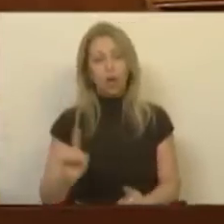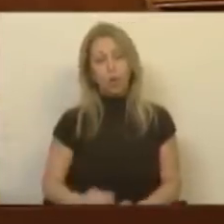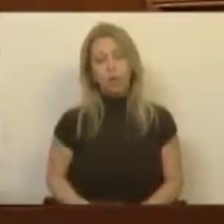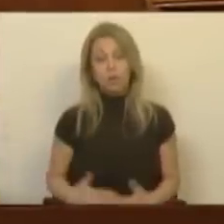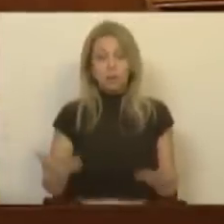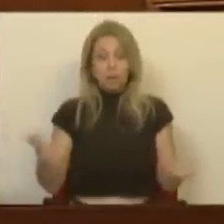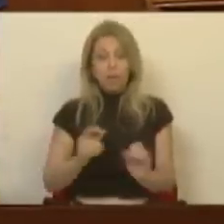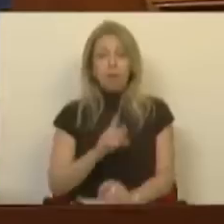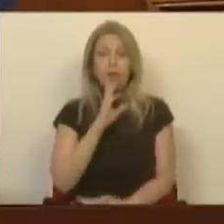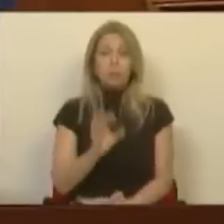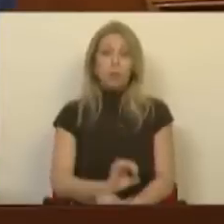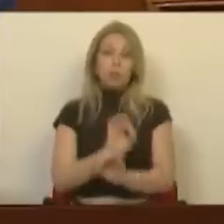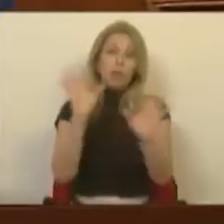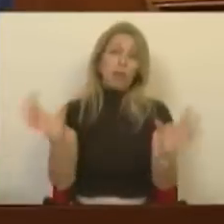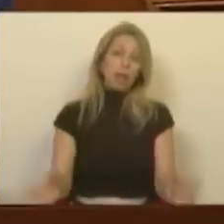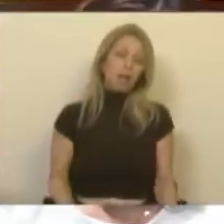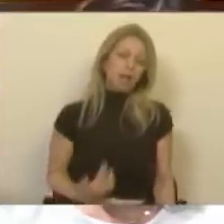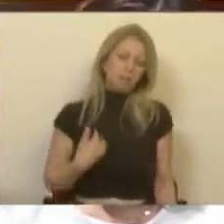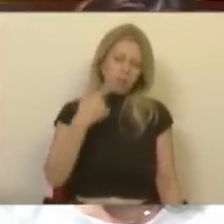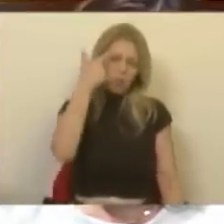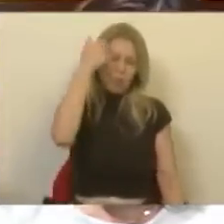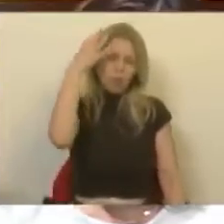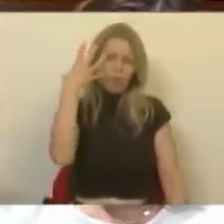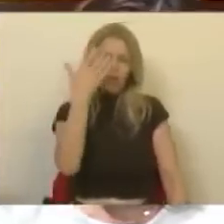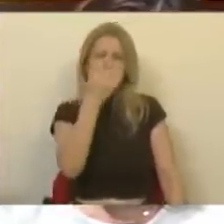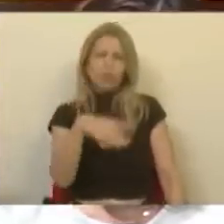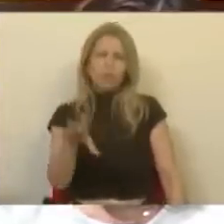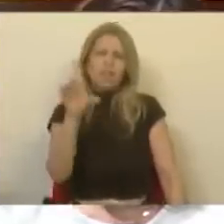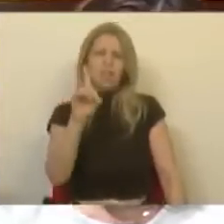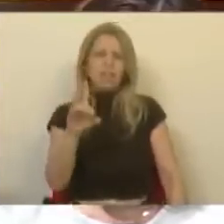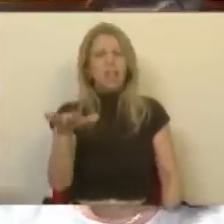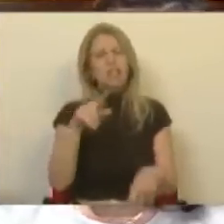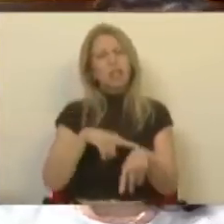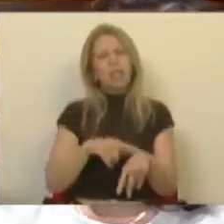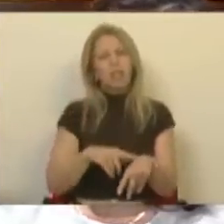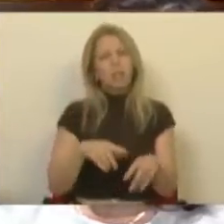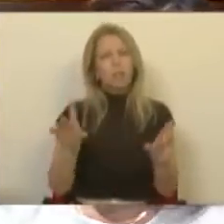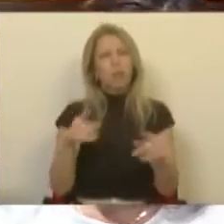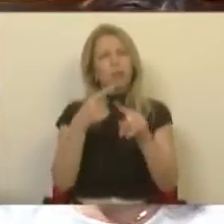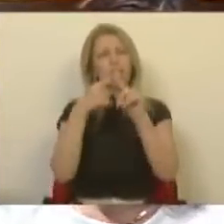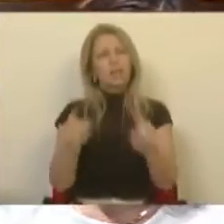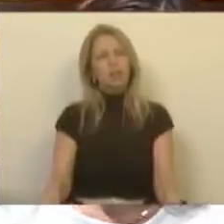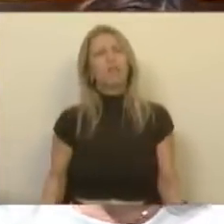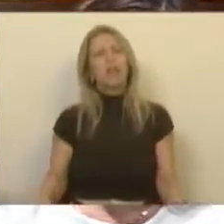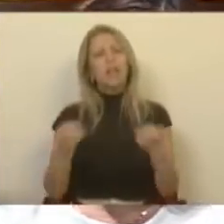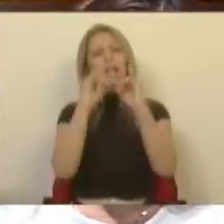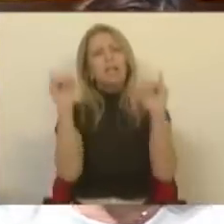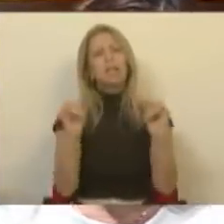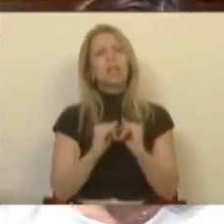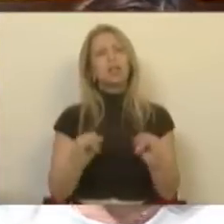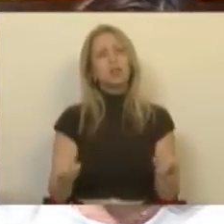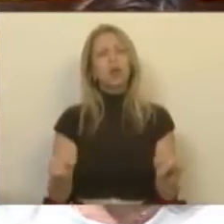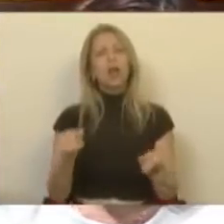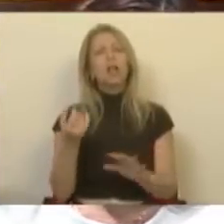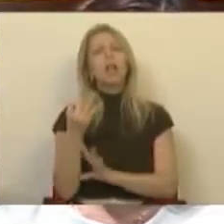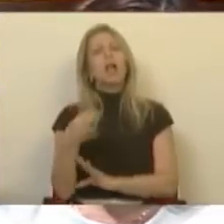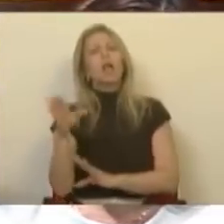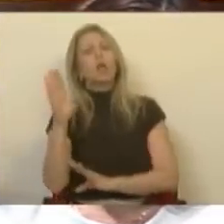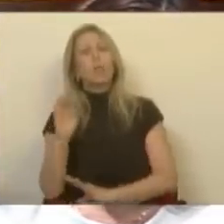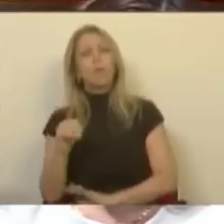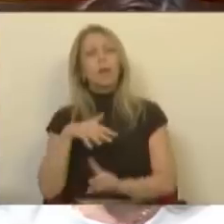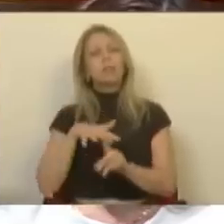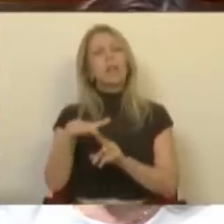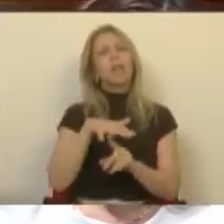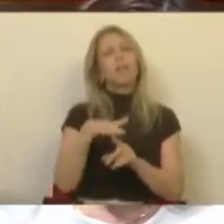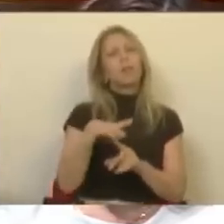mas eu compreendo 2016 era outra época Internacional Socialista inspirava a esquerda as Unidas havia aí um sonho